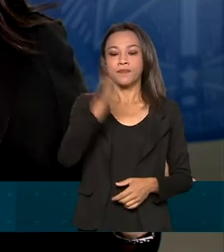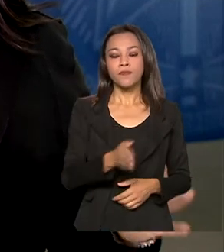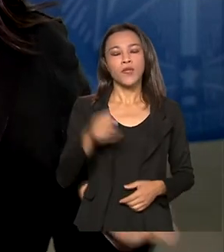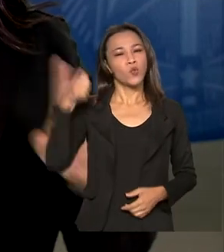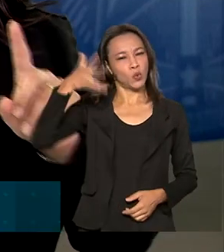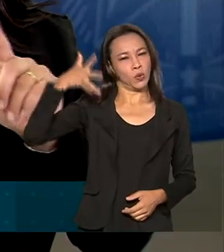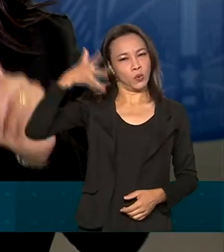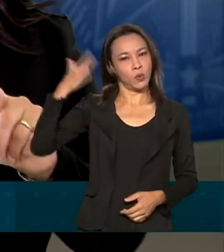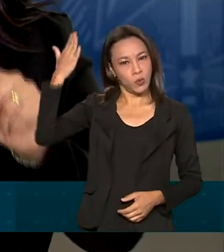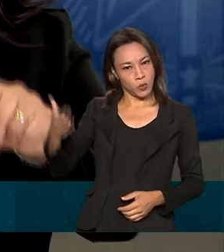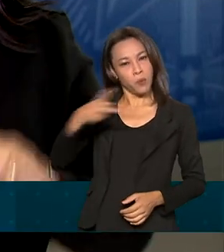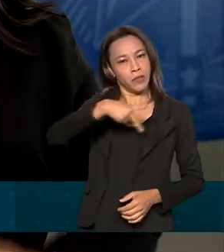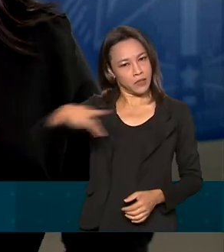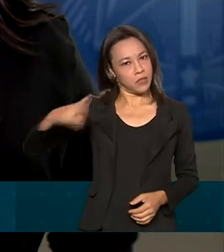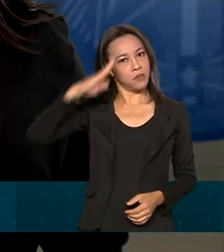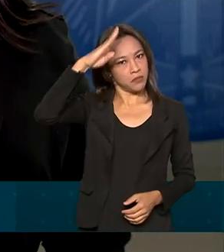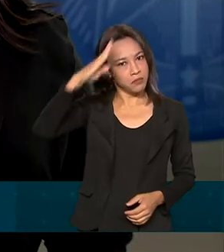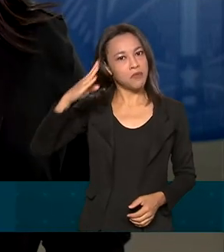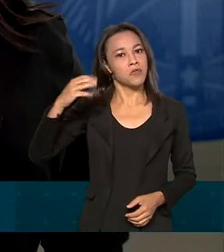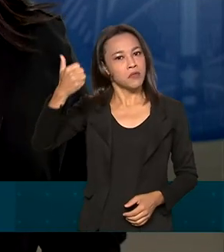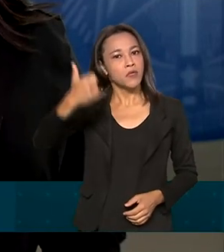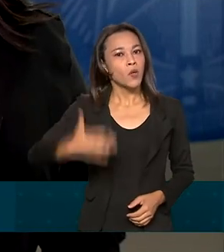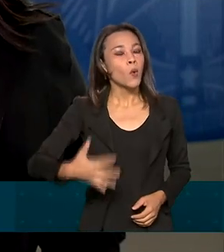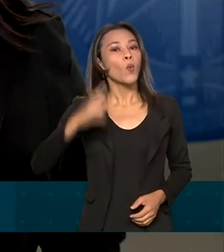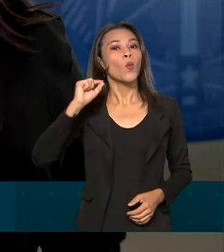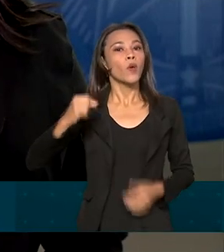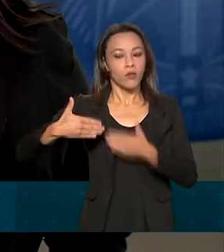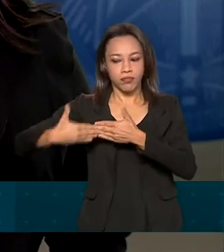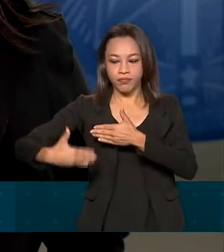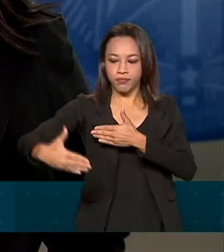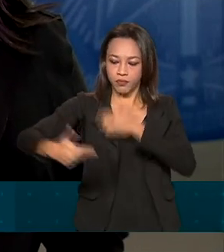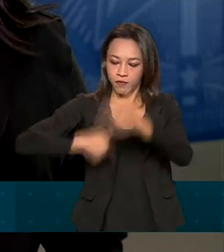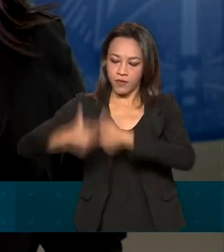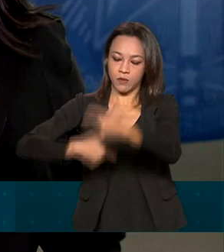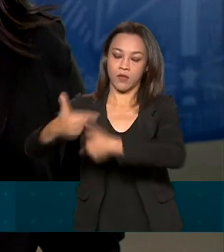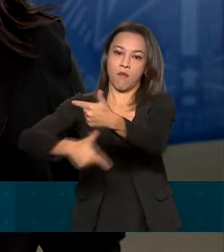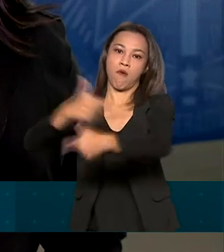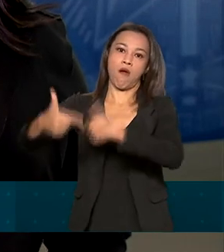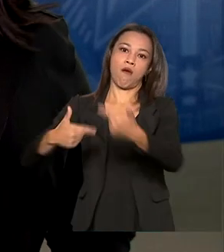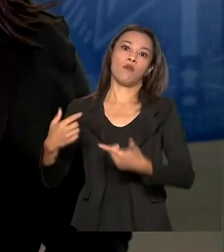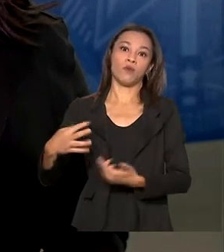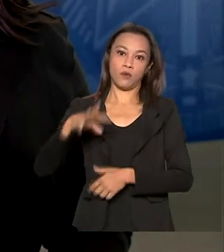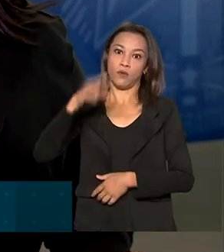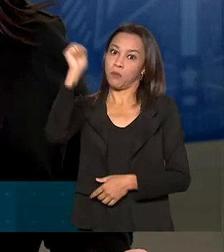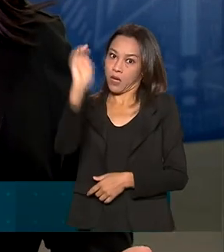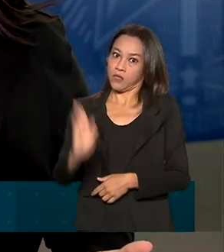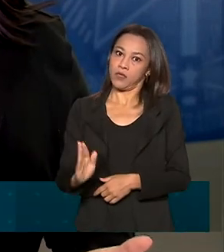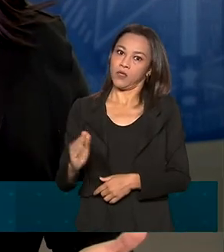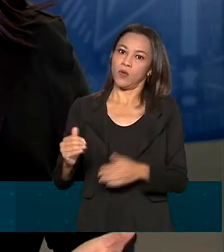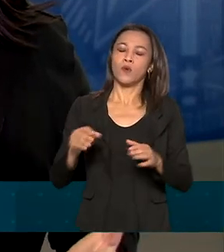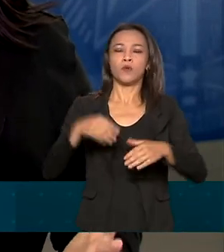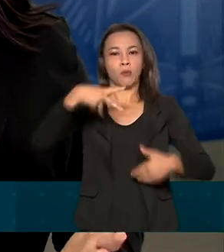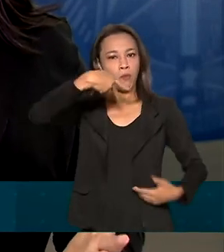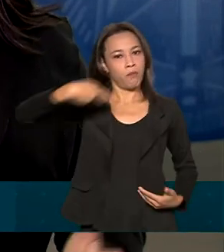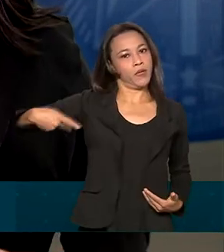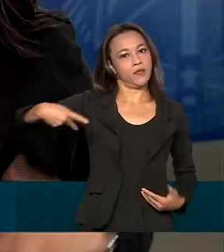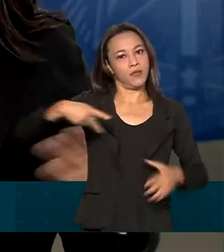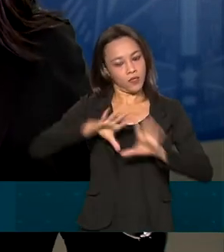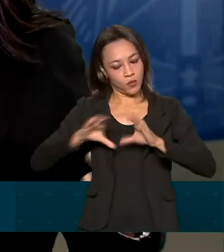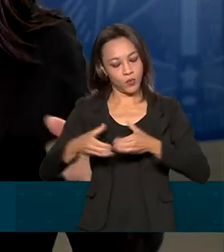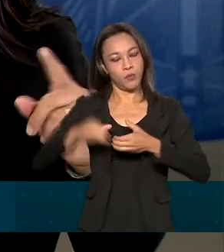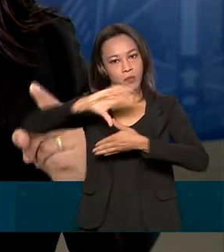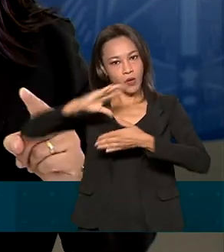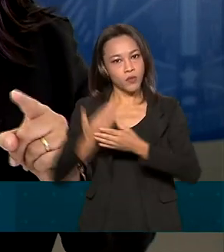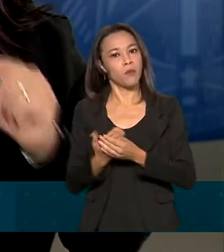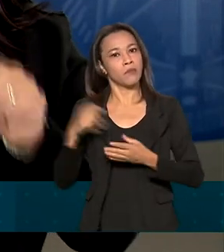Jair Bolsonaro deu o tom do trabalho que o Brasil deve desempenhar à frente do Mercosul. Disse que o bloco tem que assumir um papel mais